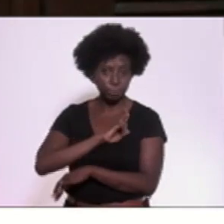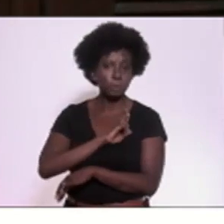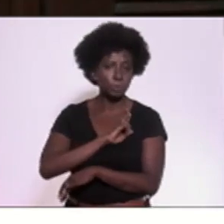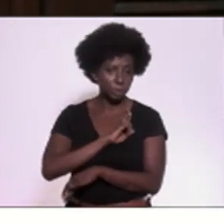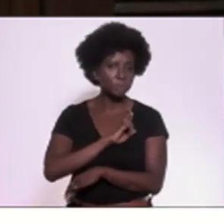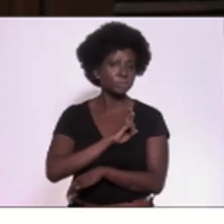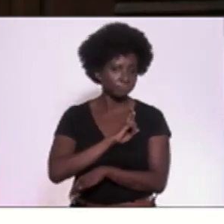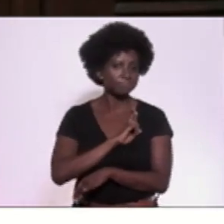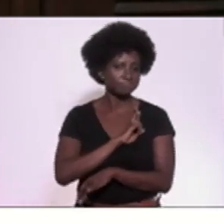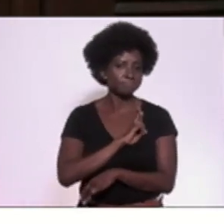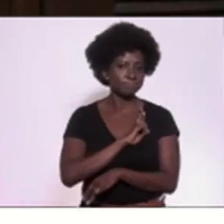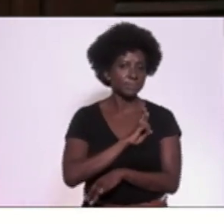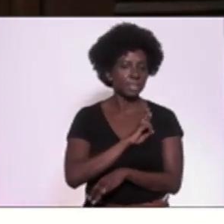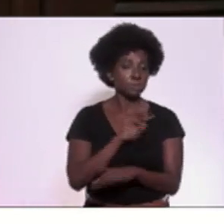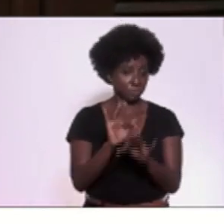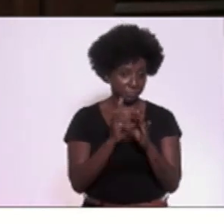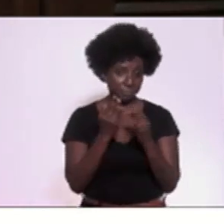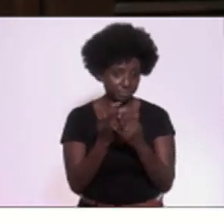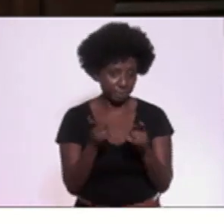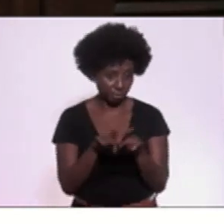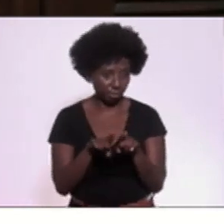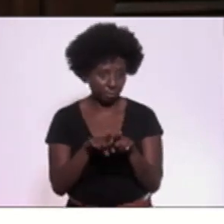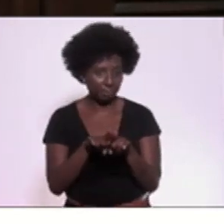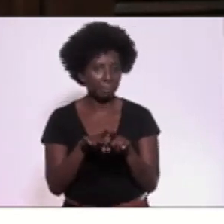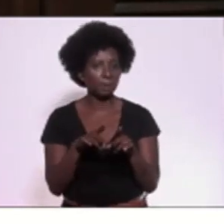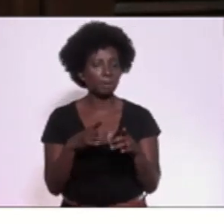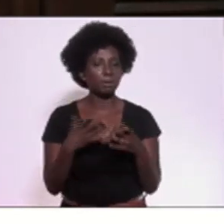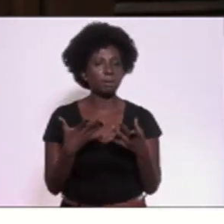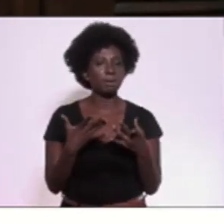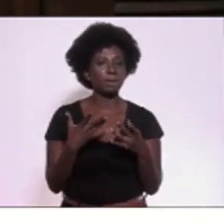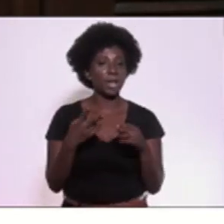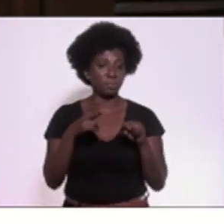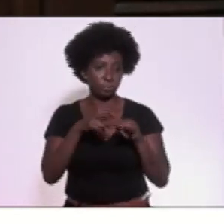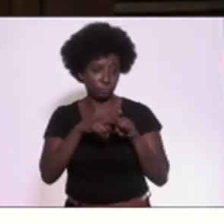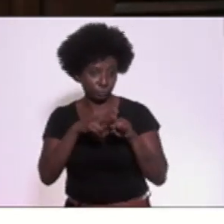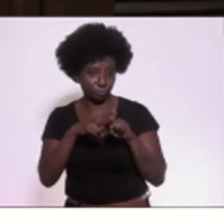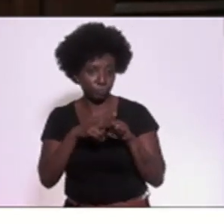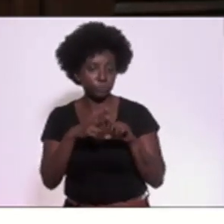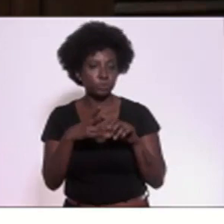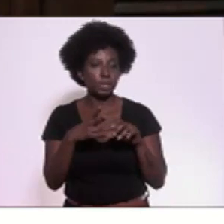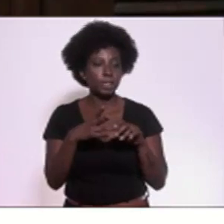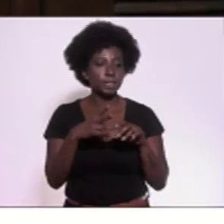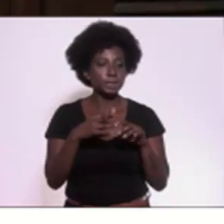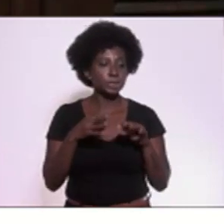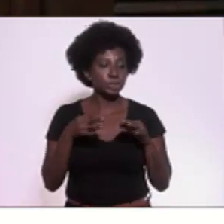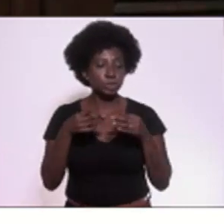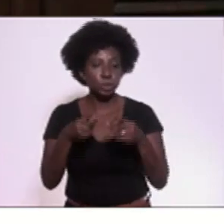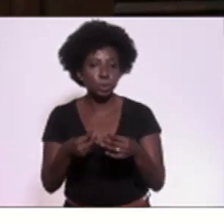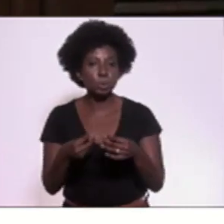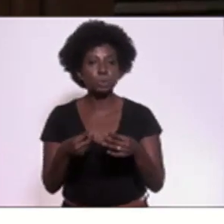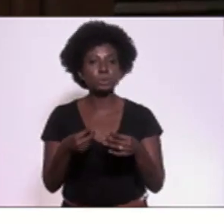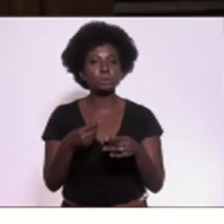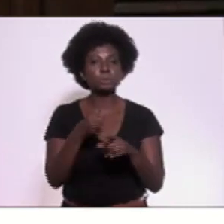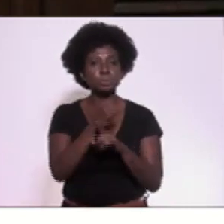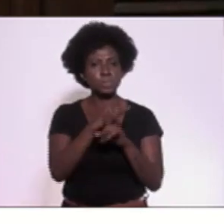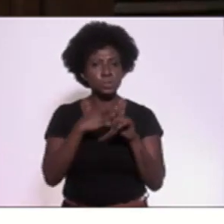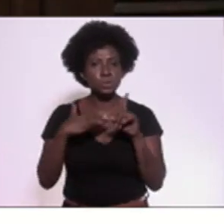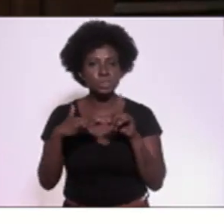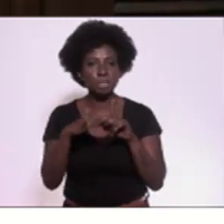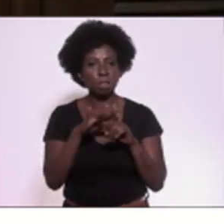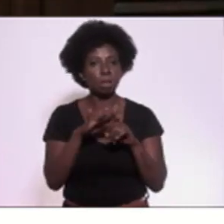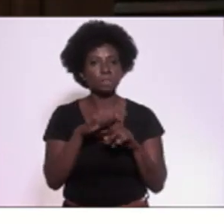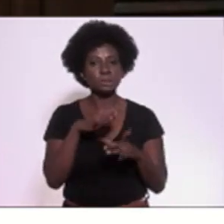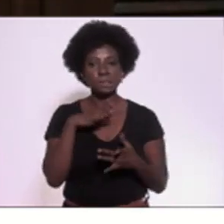mais do que nós, a sua família, a sua viúva e toda uma sociedade perplexa